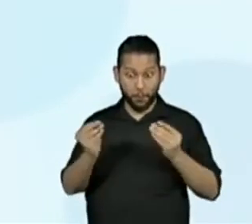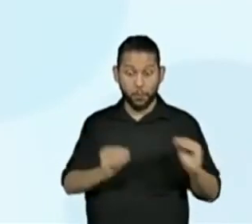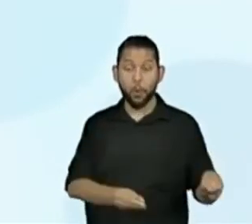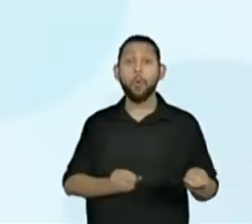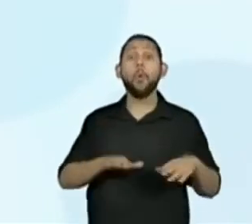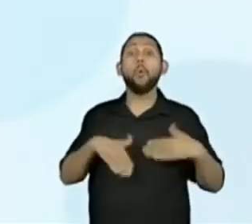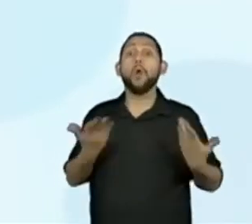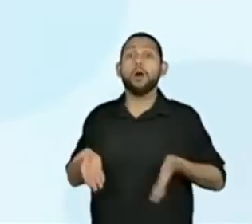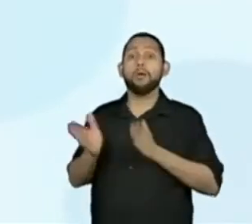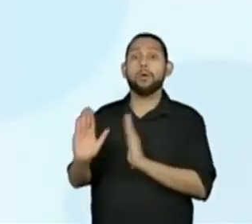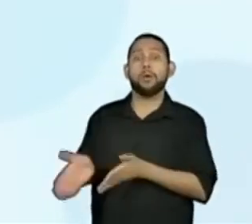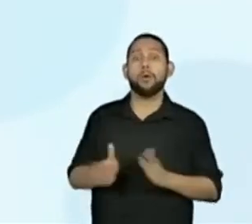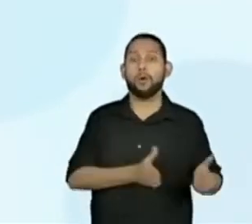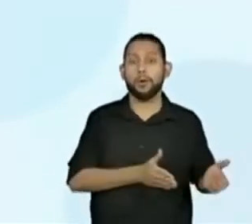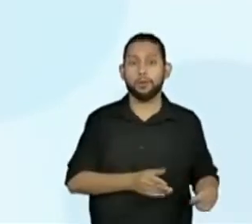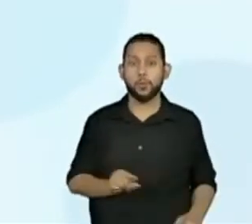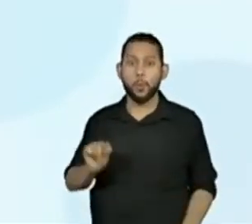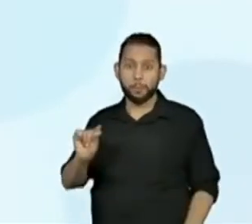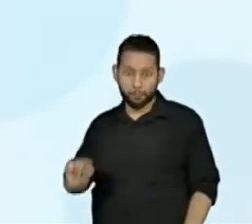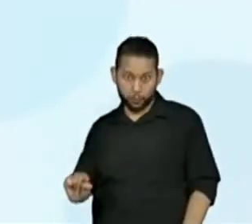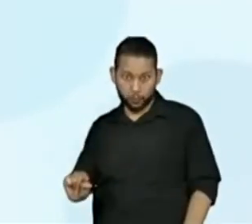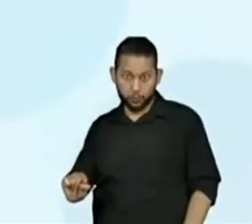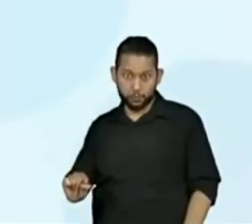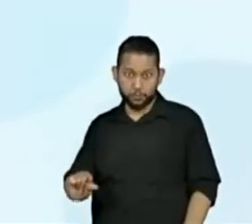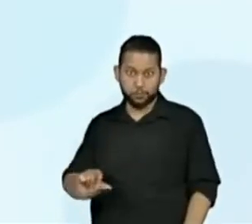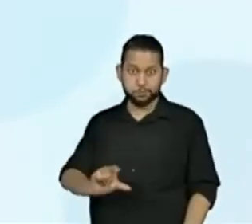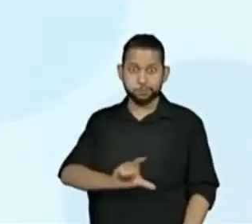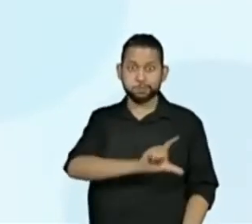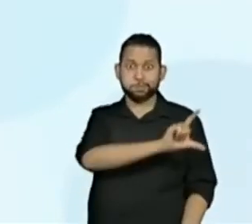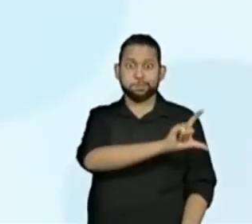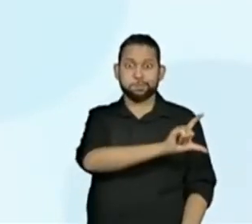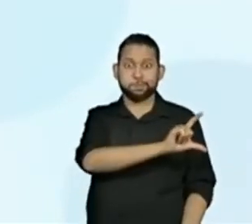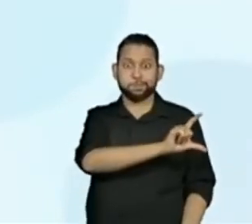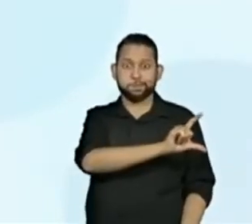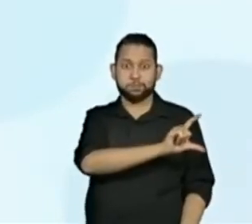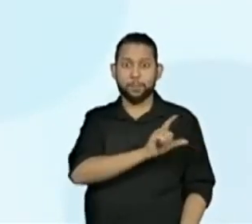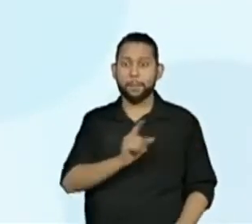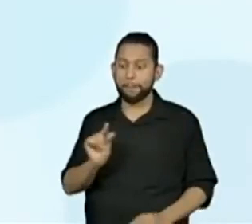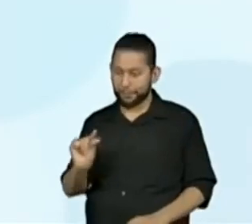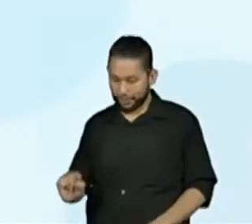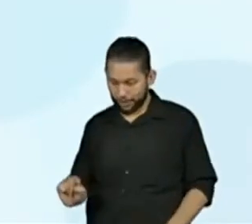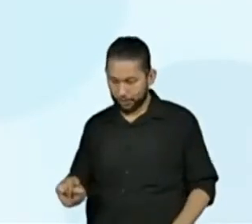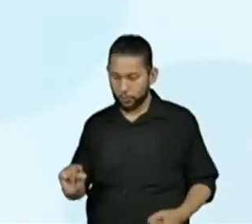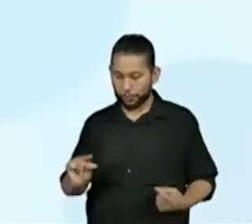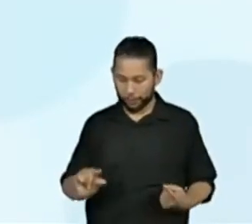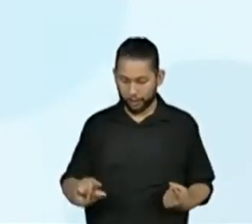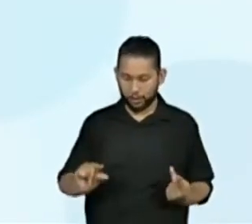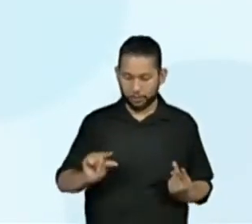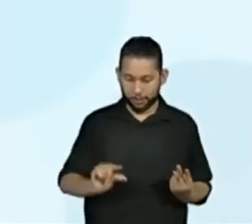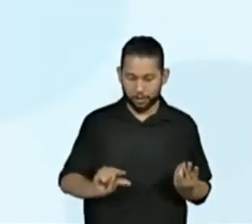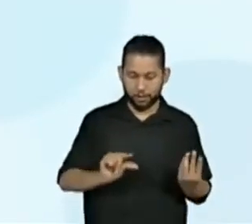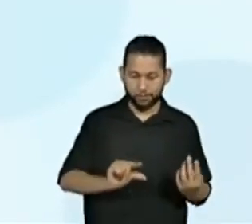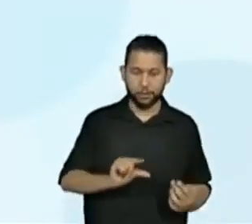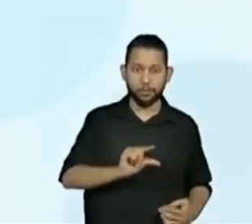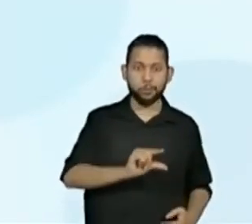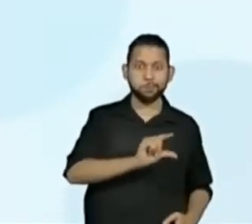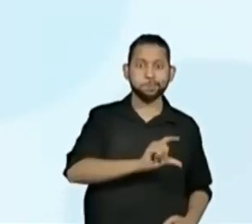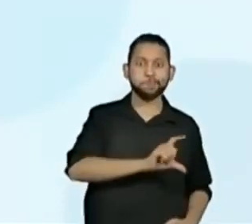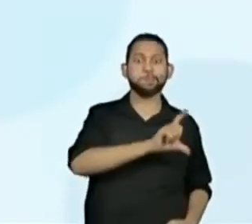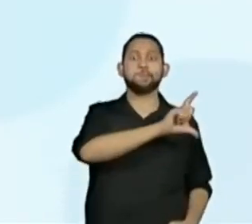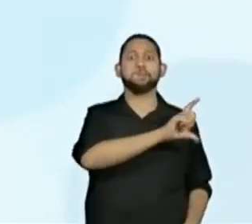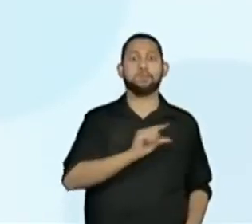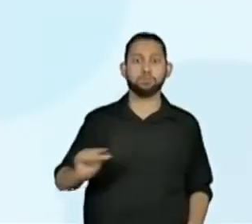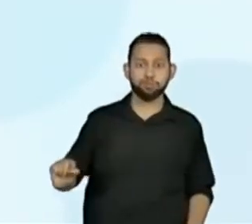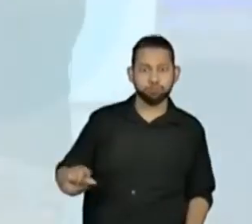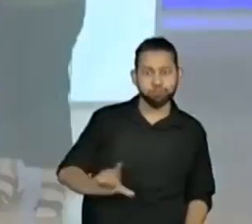organizando do menor para o maior. Então o desafio aqui é diferente.